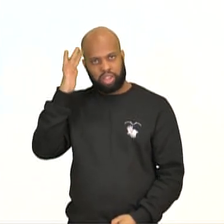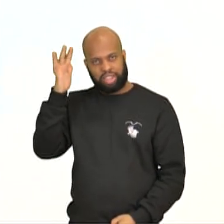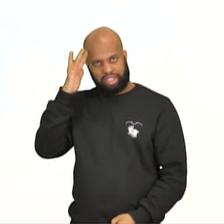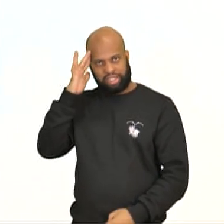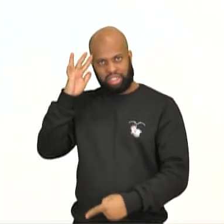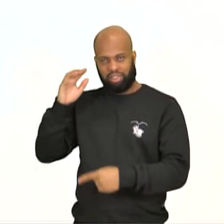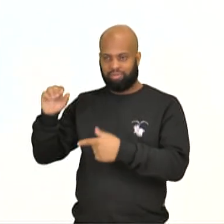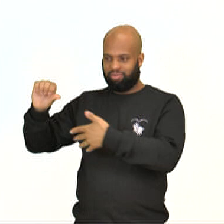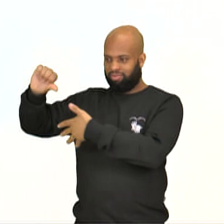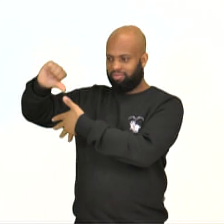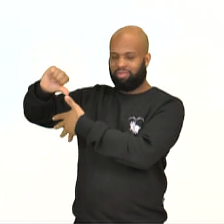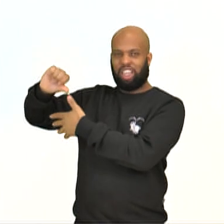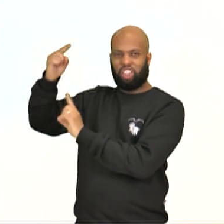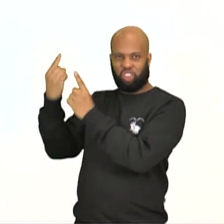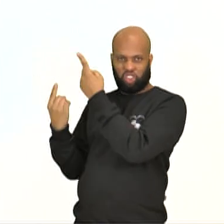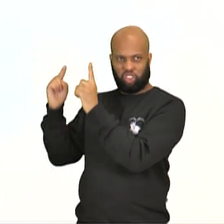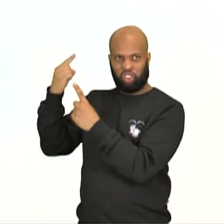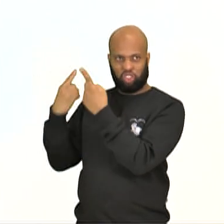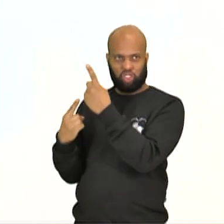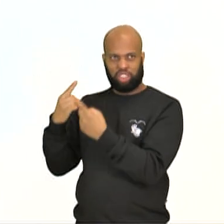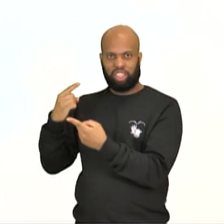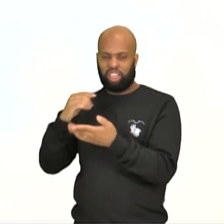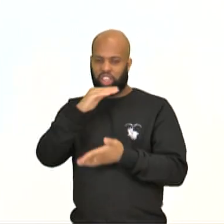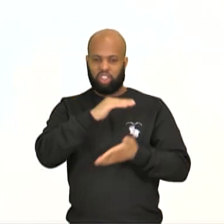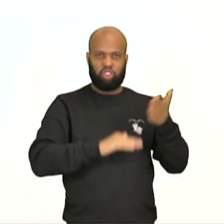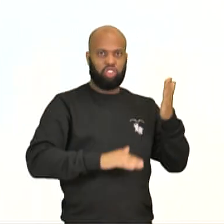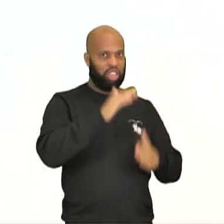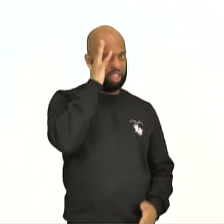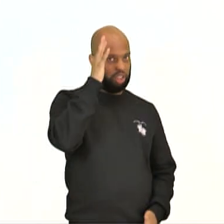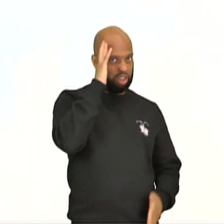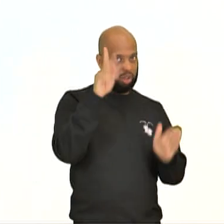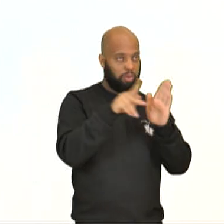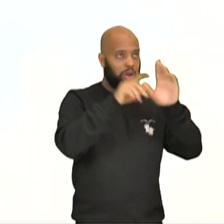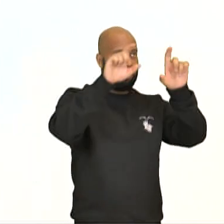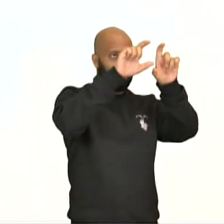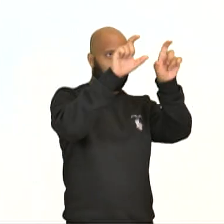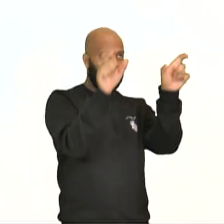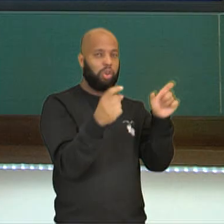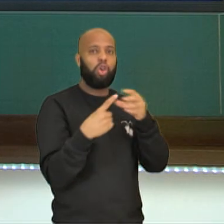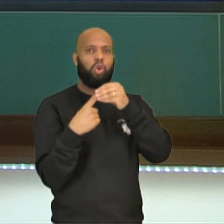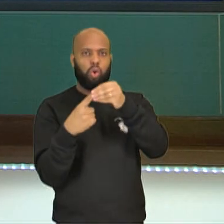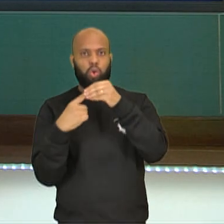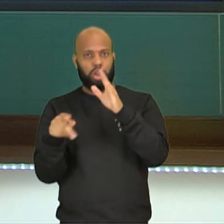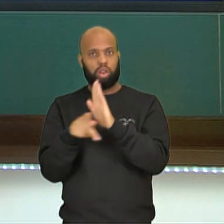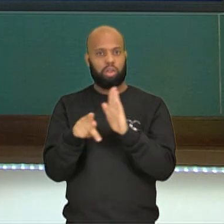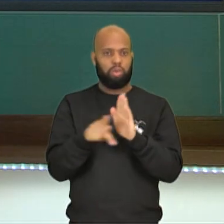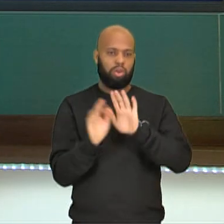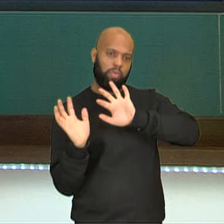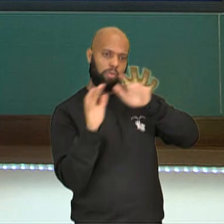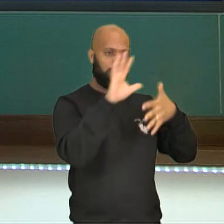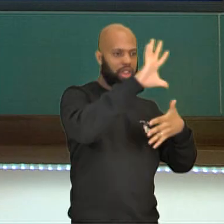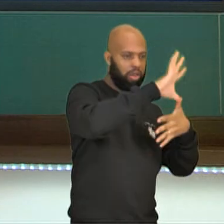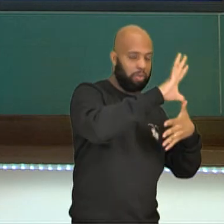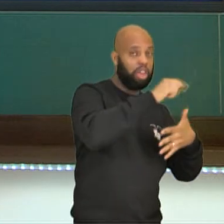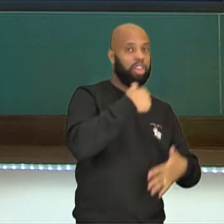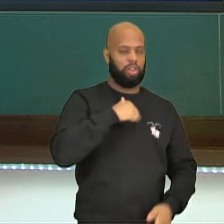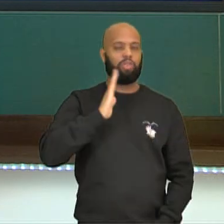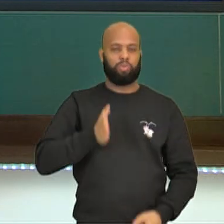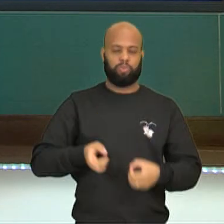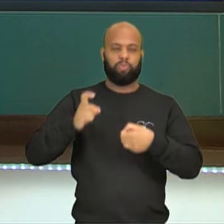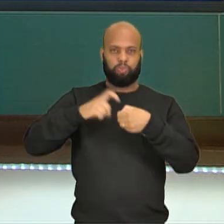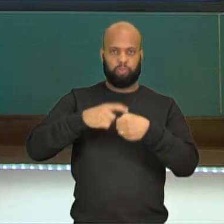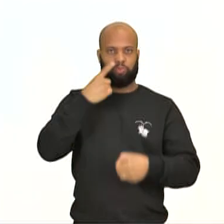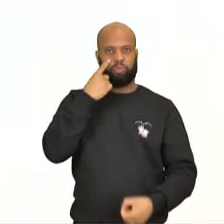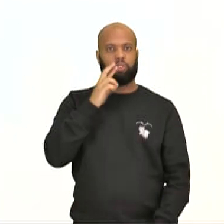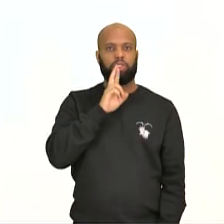afirmativa de que o Estreito de Bering foi a única passagem que existiu do povoamento da América? Daqui a pouquinho nós